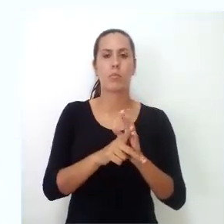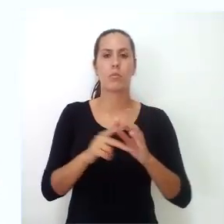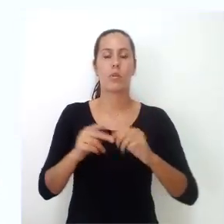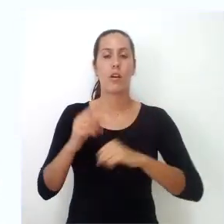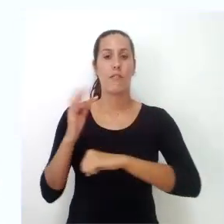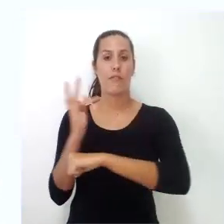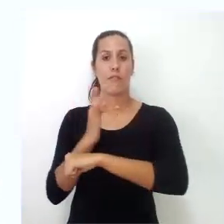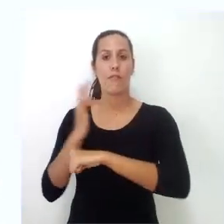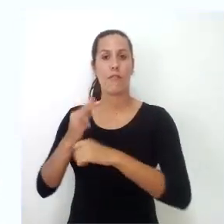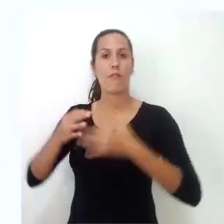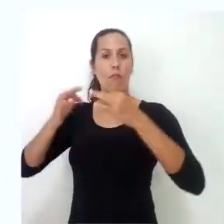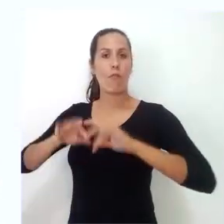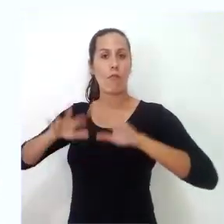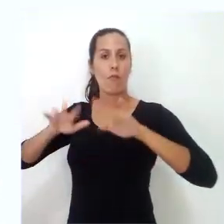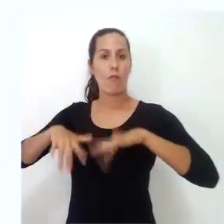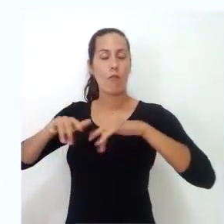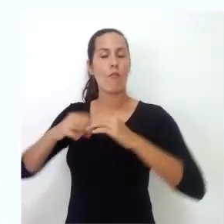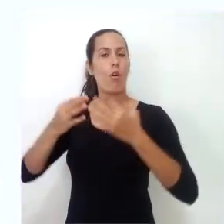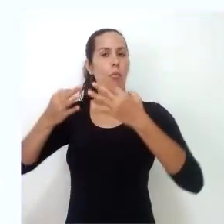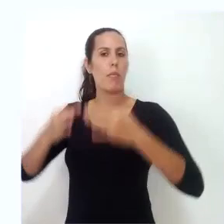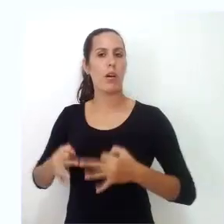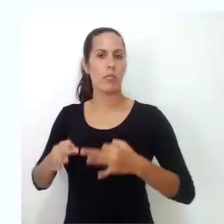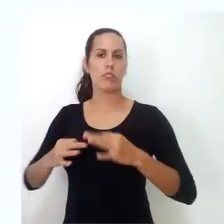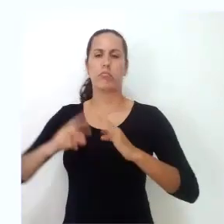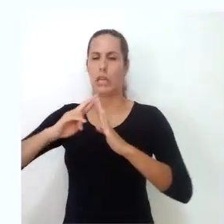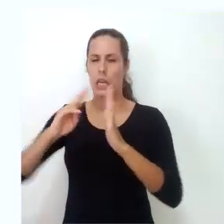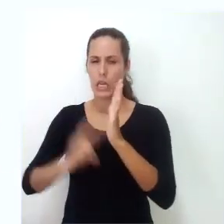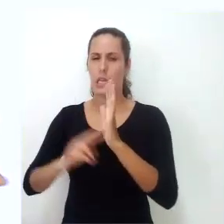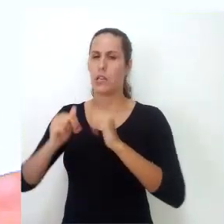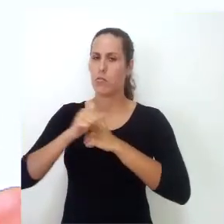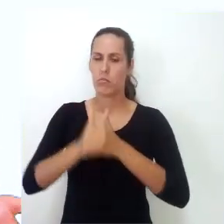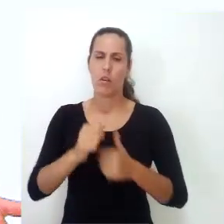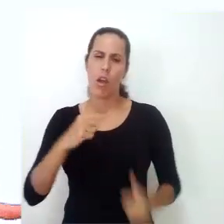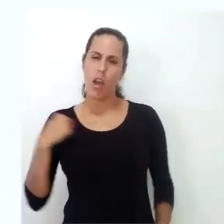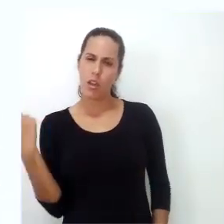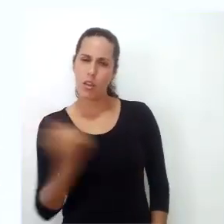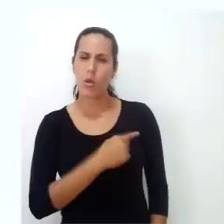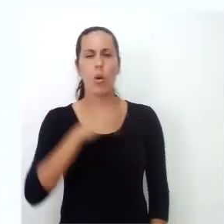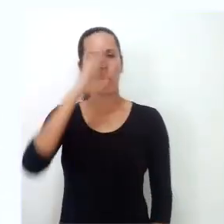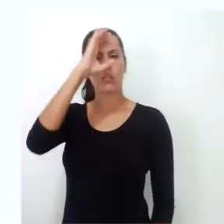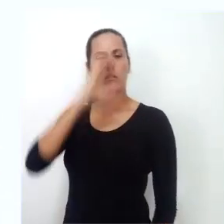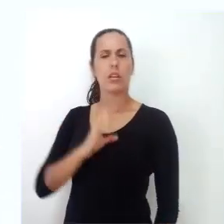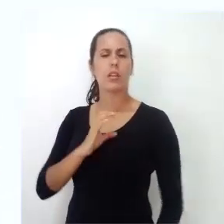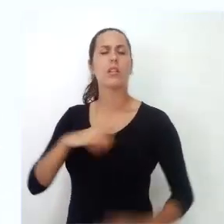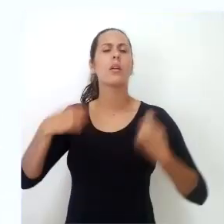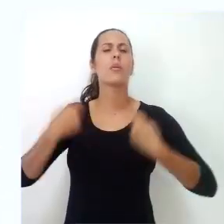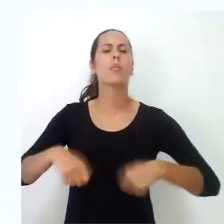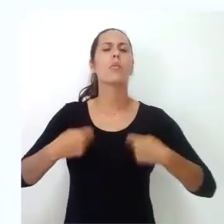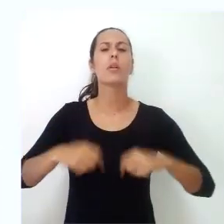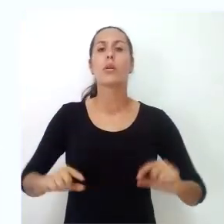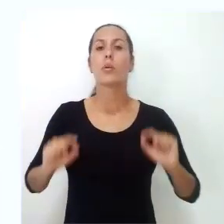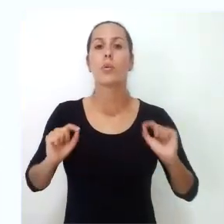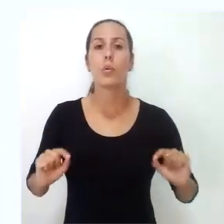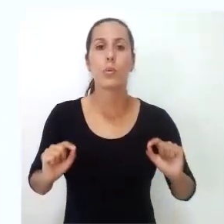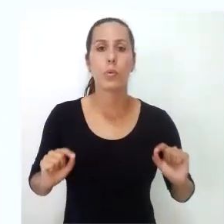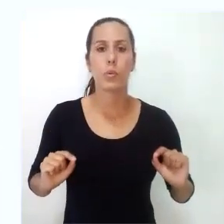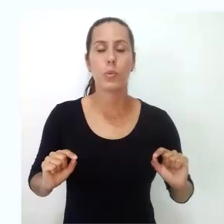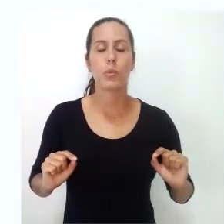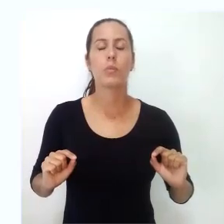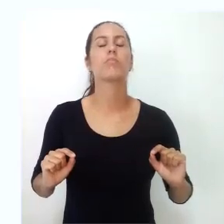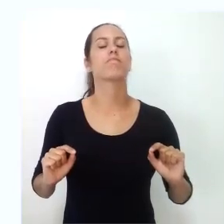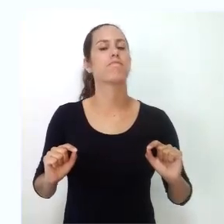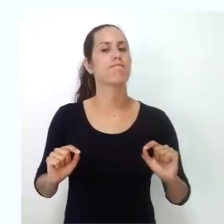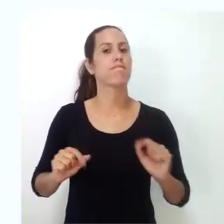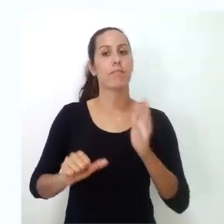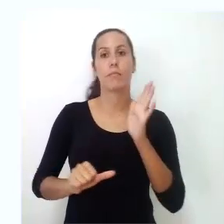e normas. Então nós, estudantes, como cidadãos, certo? Nós temos o quê? Justamente nós temos